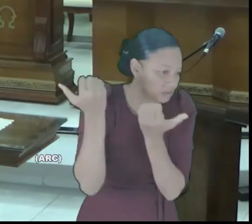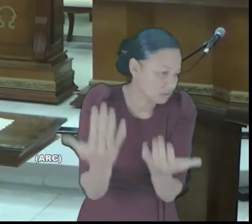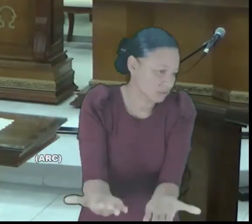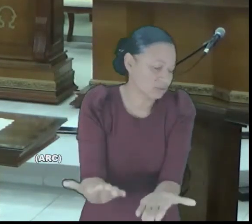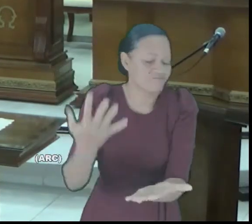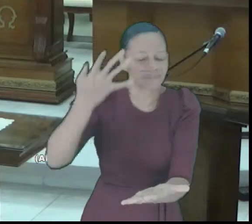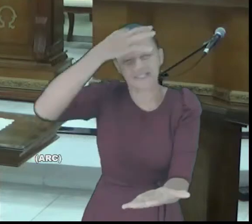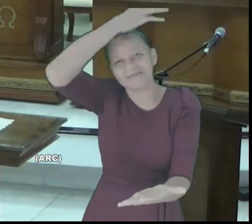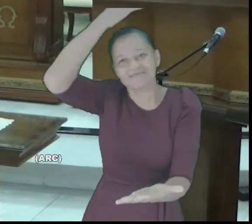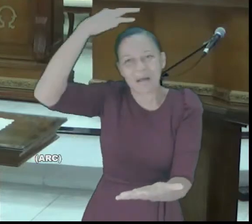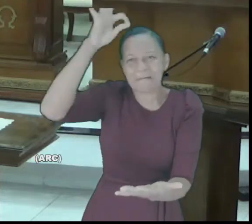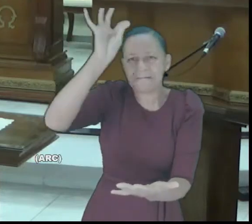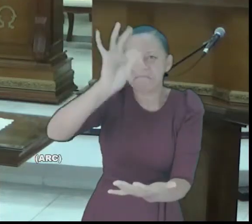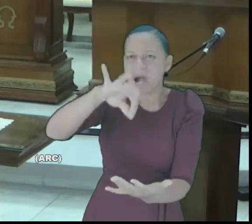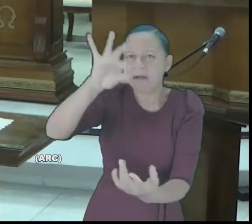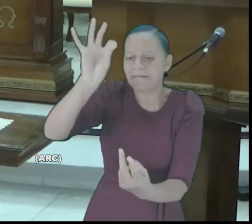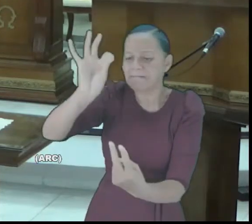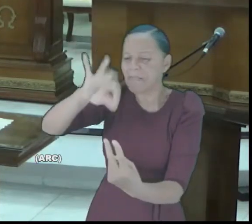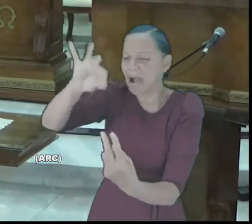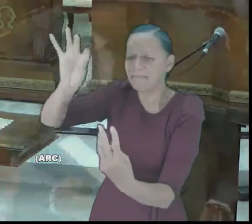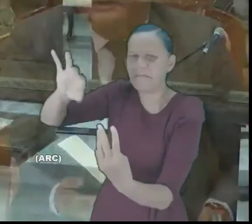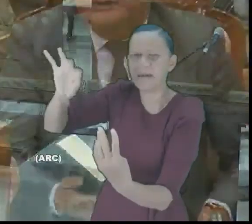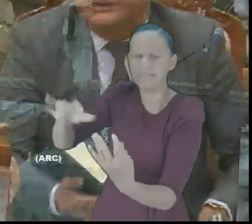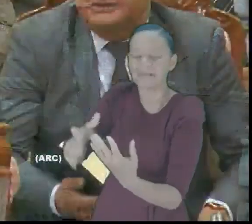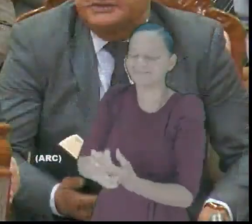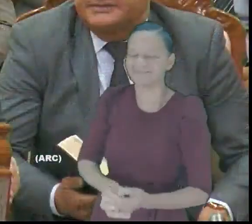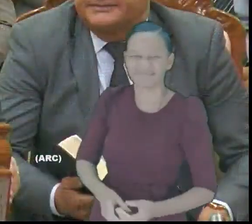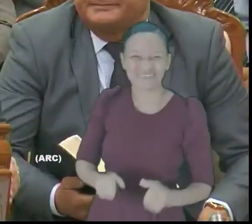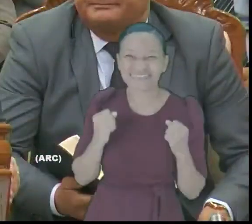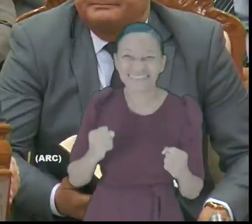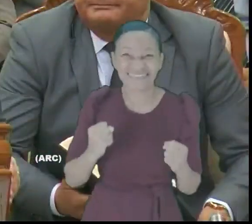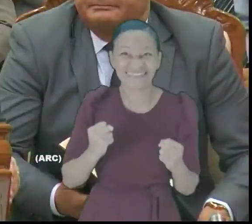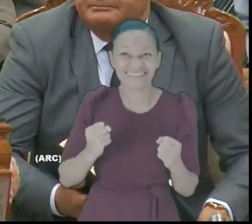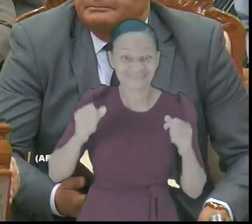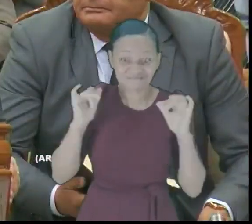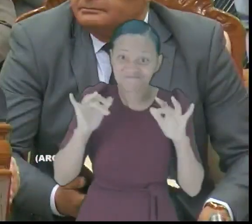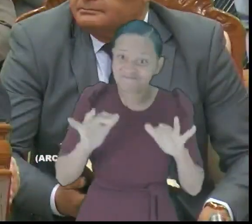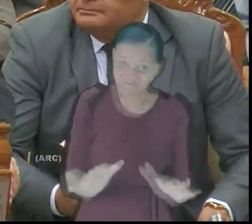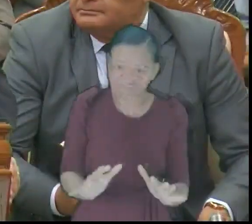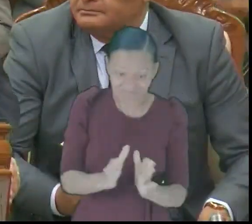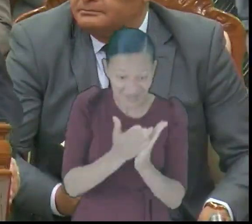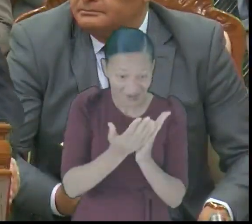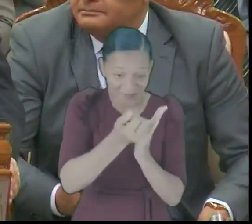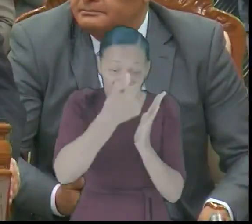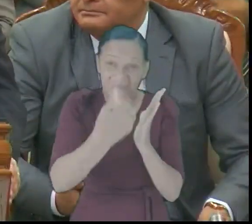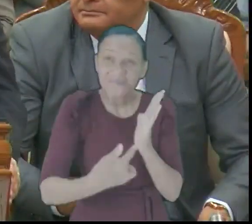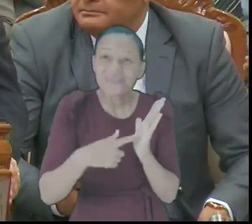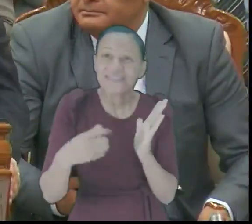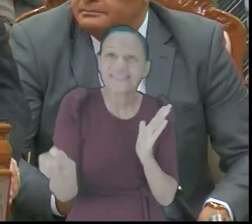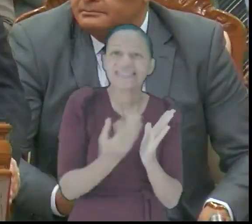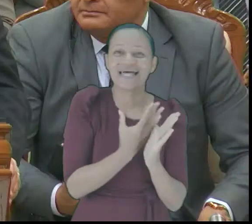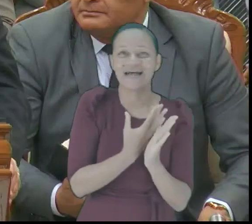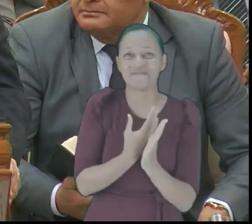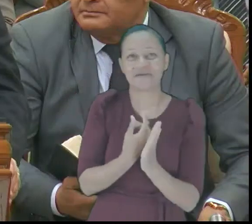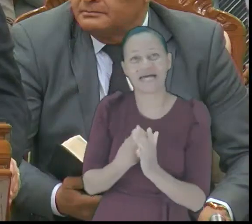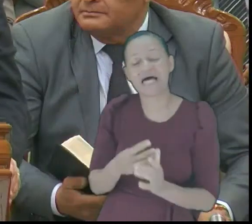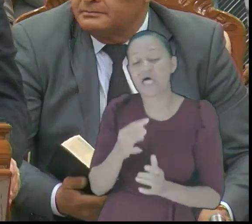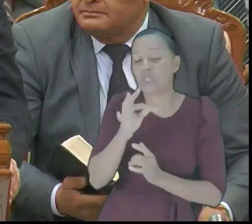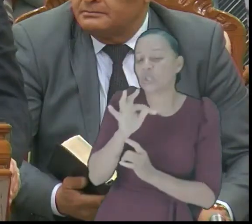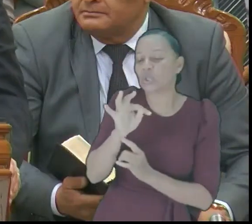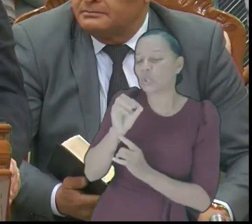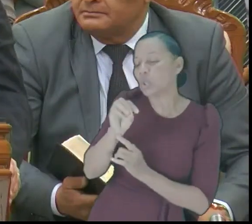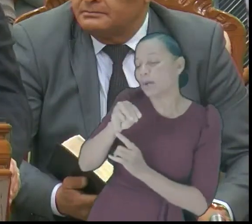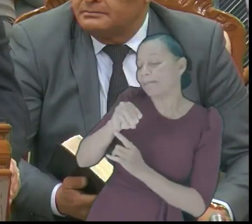seu Espírito. Eita, que bênção do céu. Nessa Bíblia mais recente diz tomara, né?